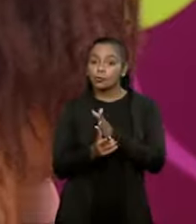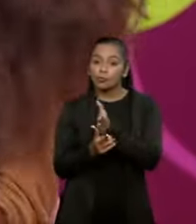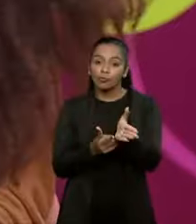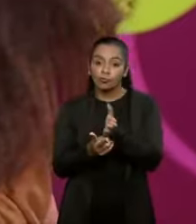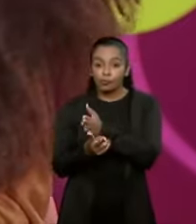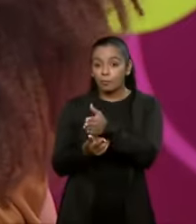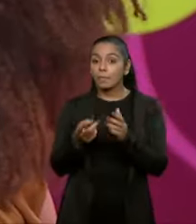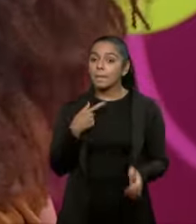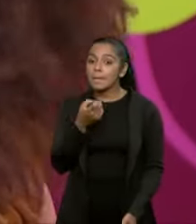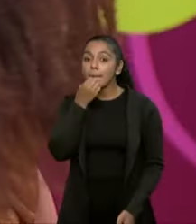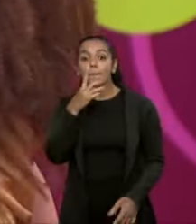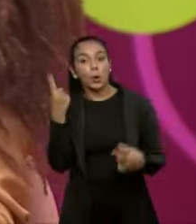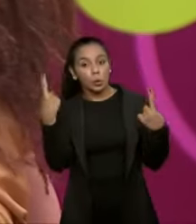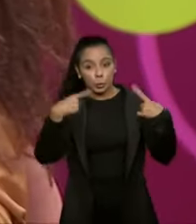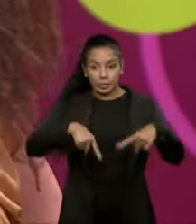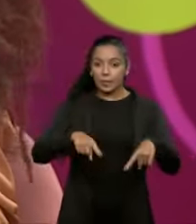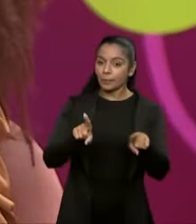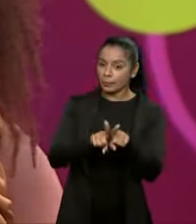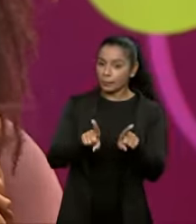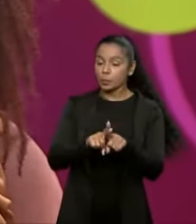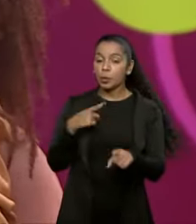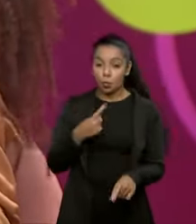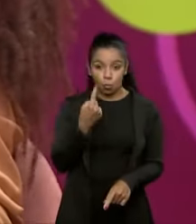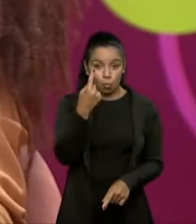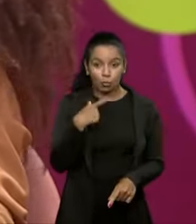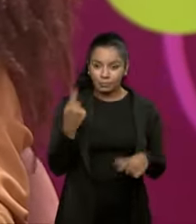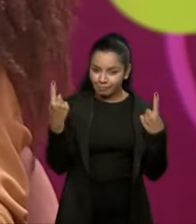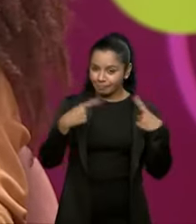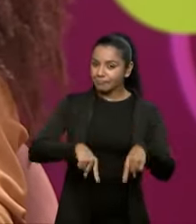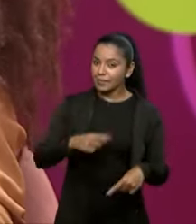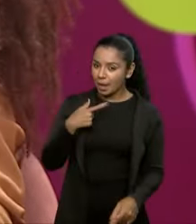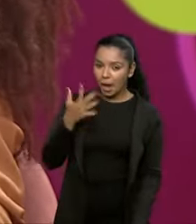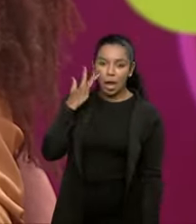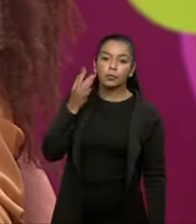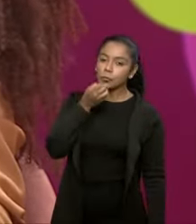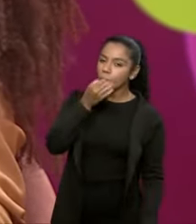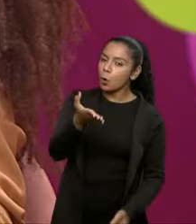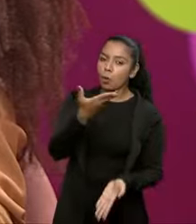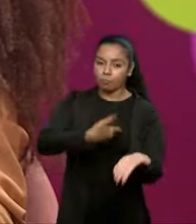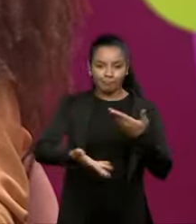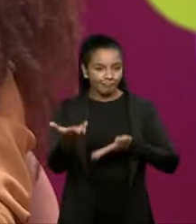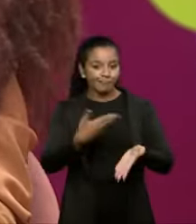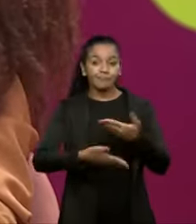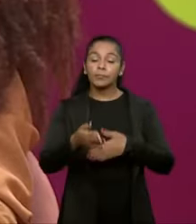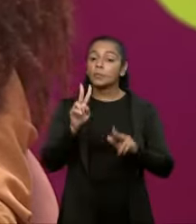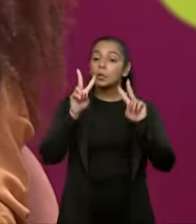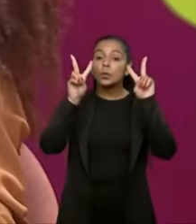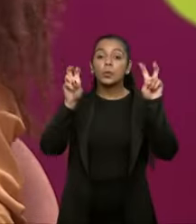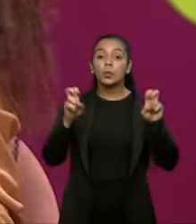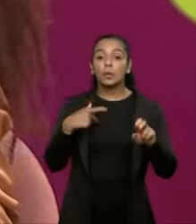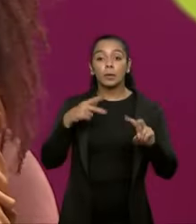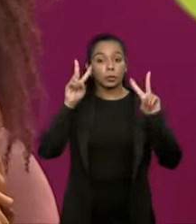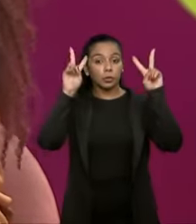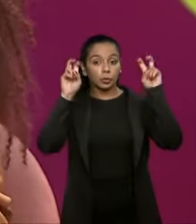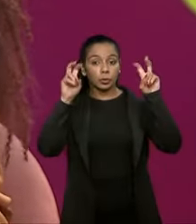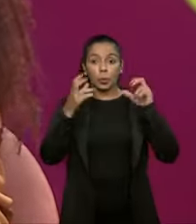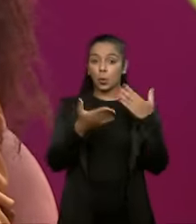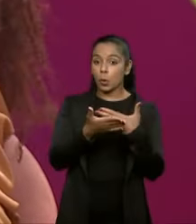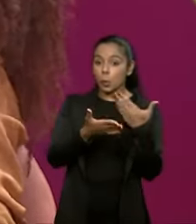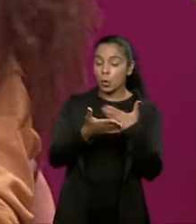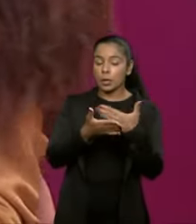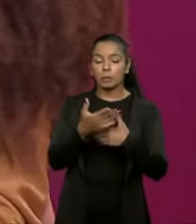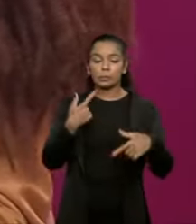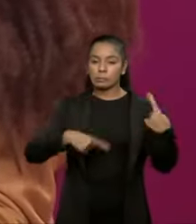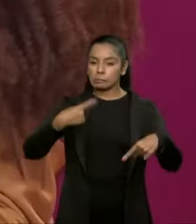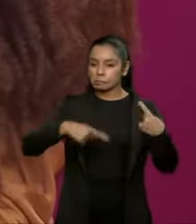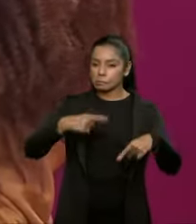partes boas e tem os desafios também, né? Uhum. Um desafio que eu acho que é legal de compartilhar tem a ver, inclusive, é o título de um livro que foi super discutido